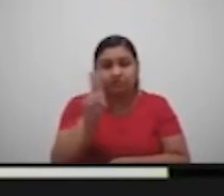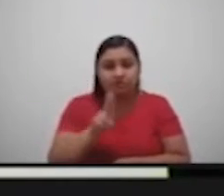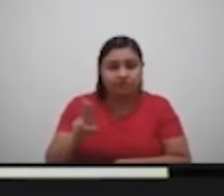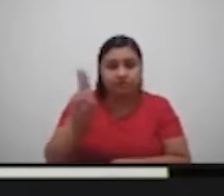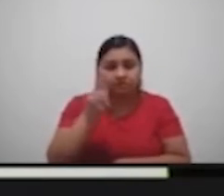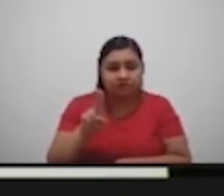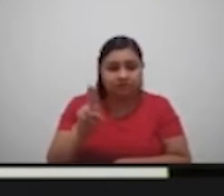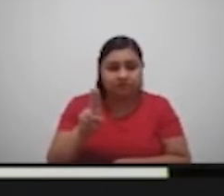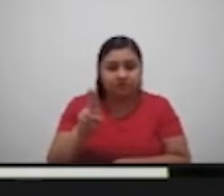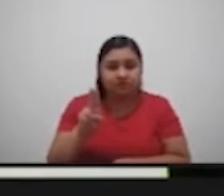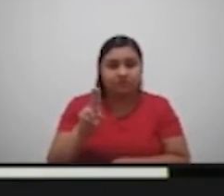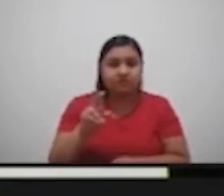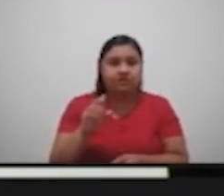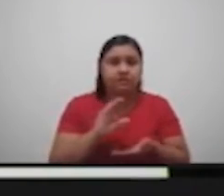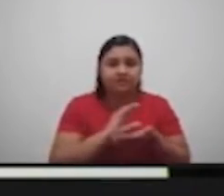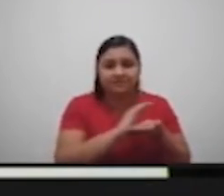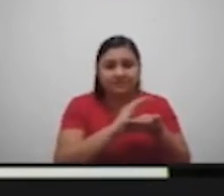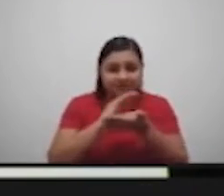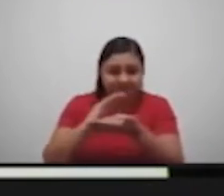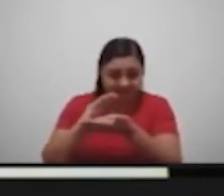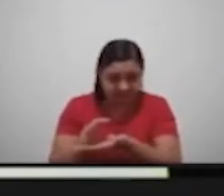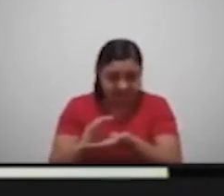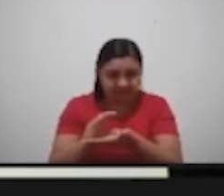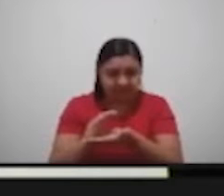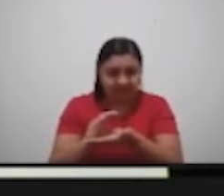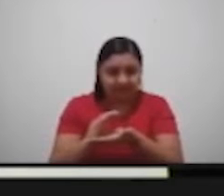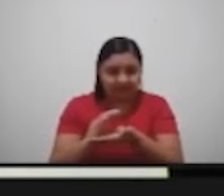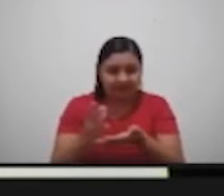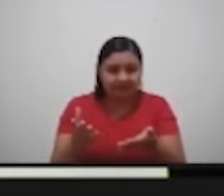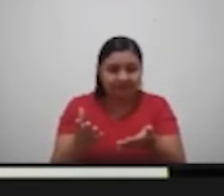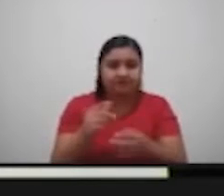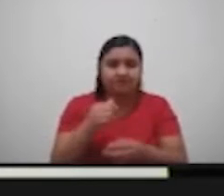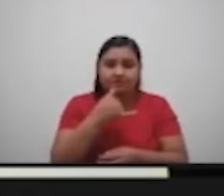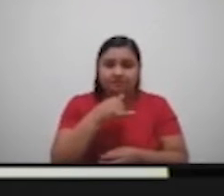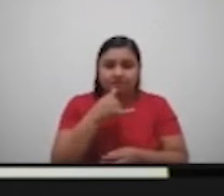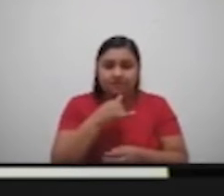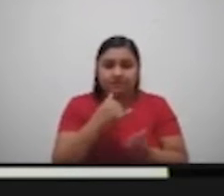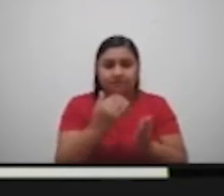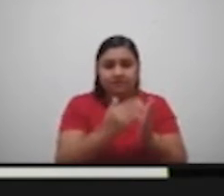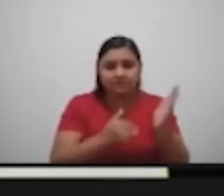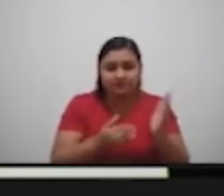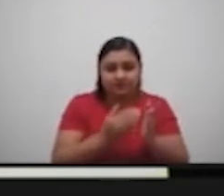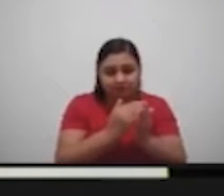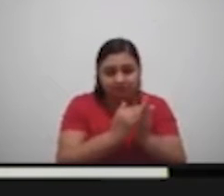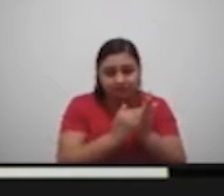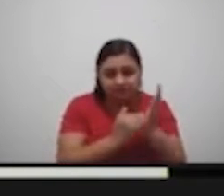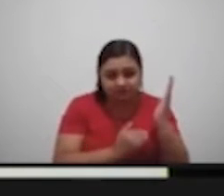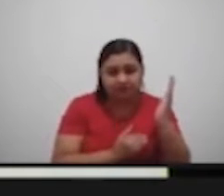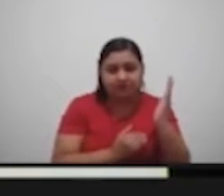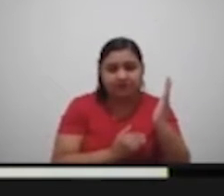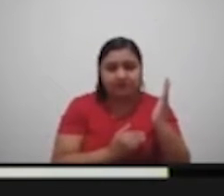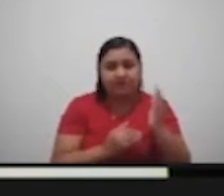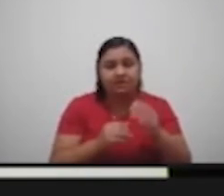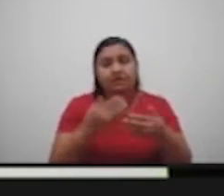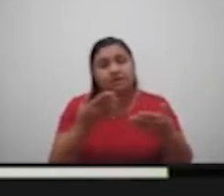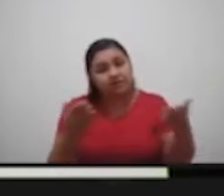e 200 milhões de reais, para abater a conta de luz, o aumento de 22%